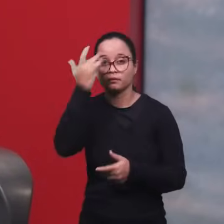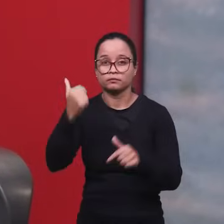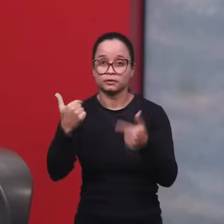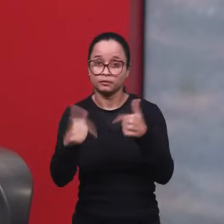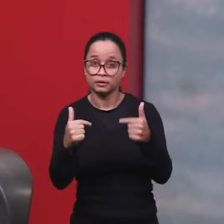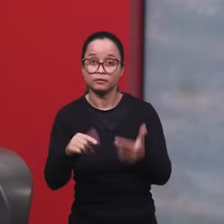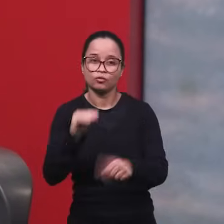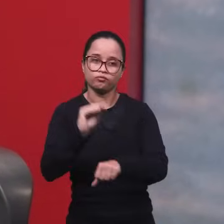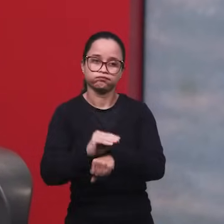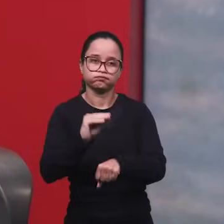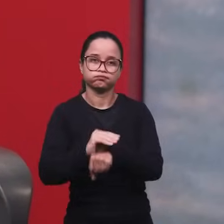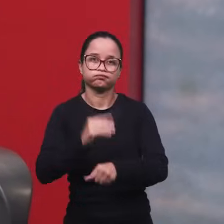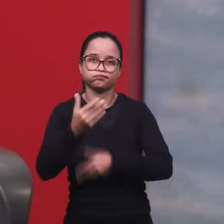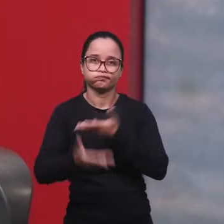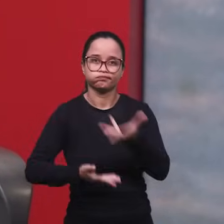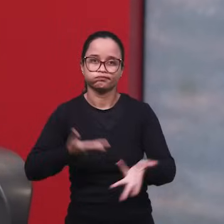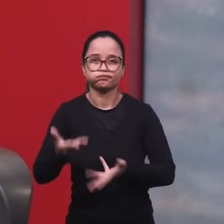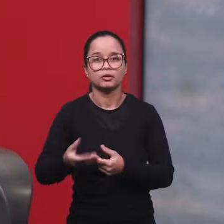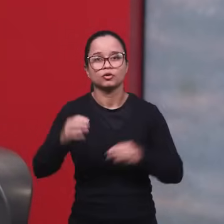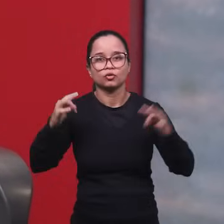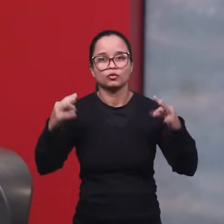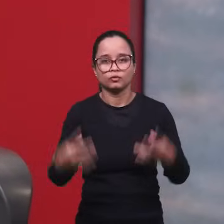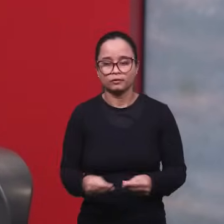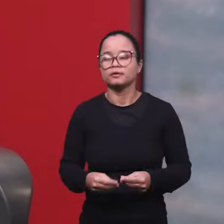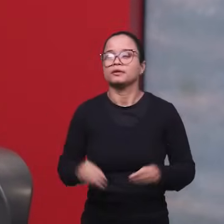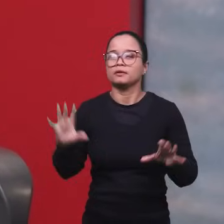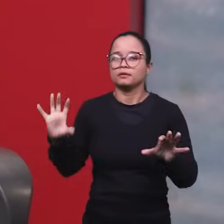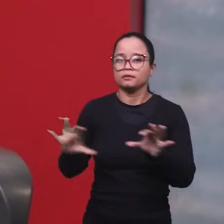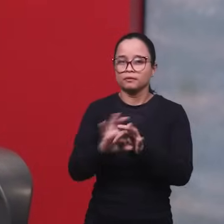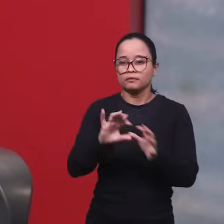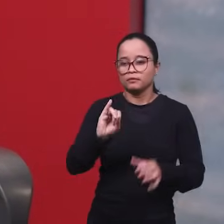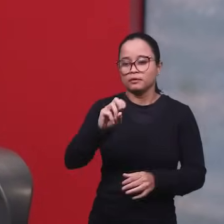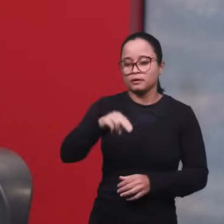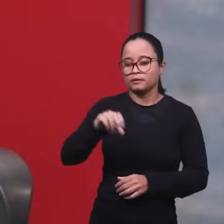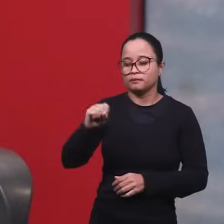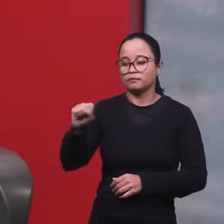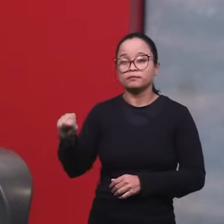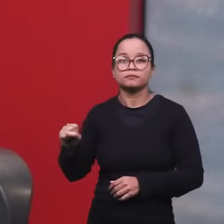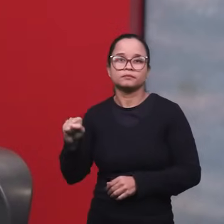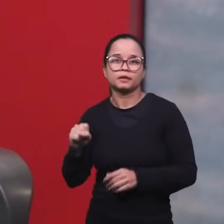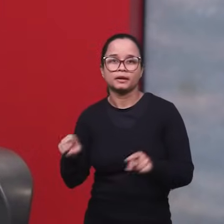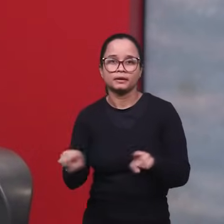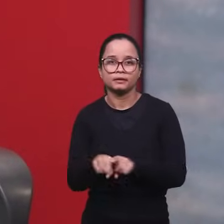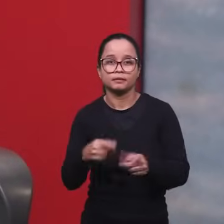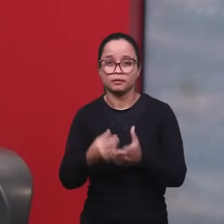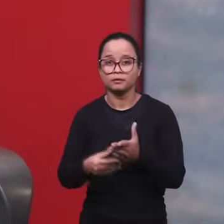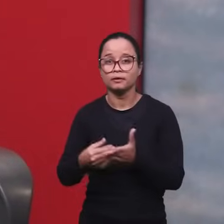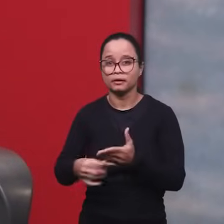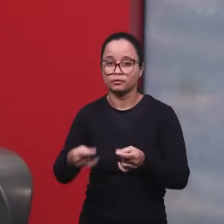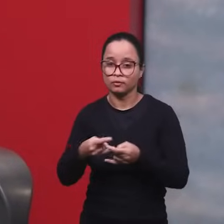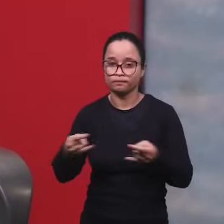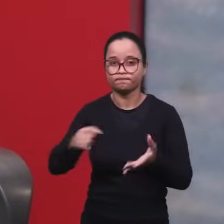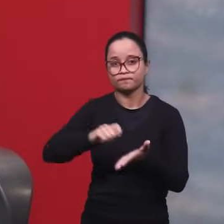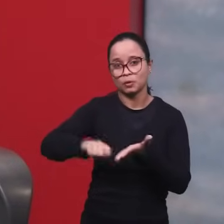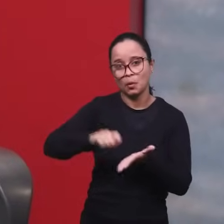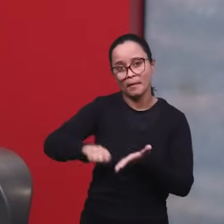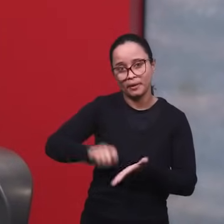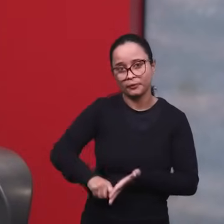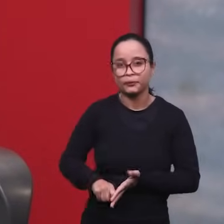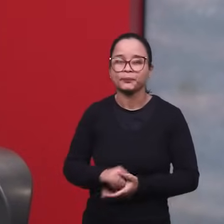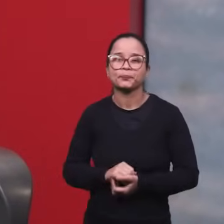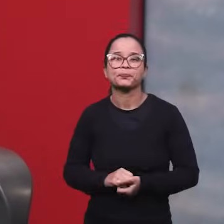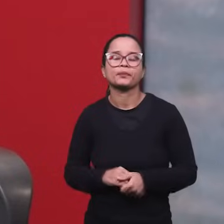mesmo vai cuidar disso tudo e vai fazer a sua filiação do INSS e recolher as contribuições e descontar do seu contra-cheque. E por